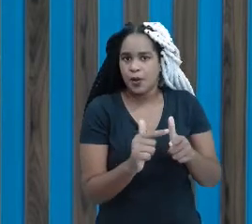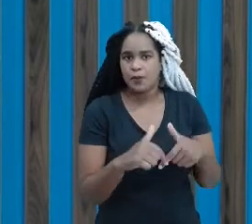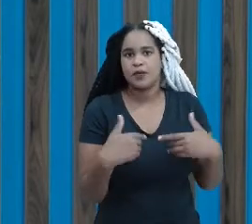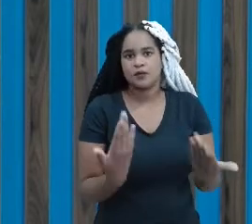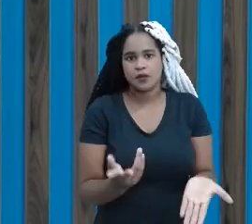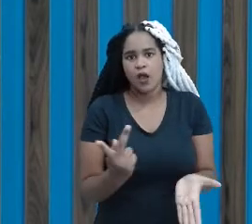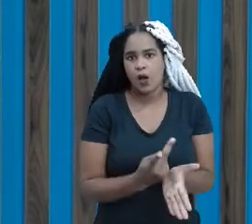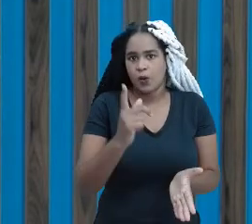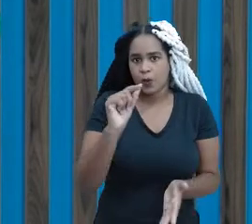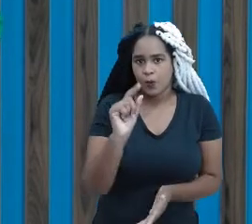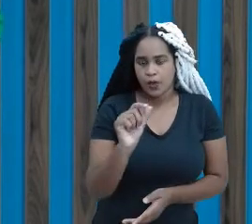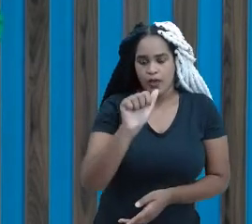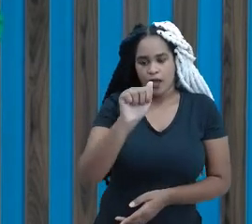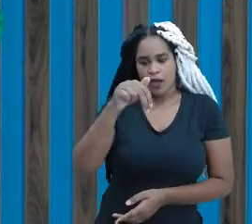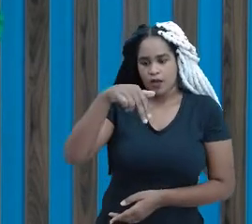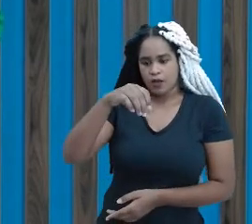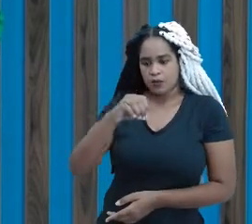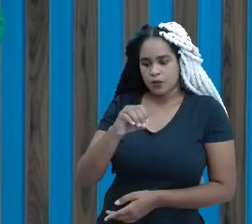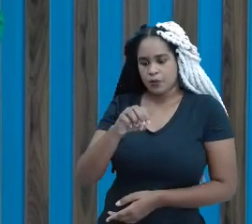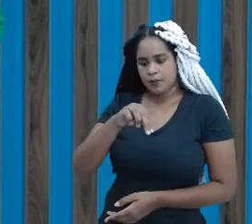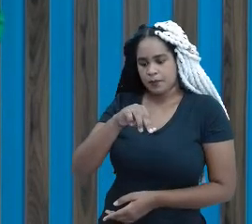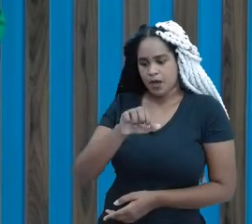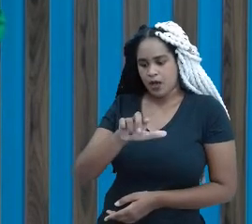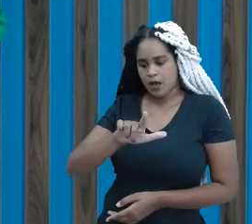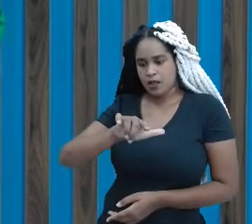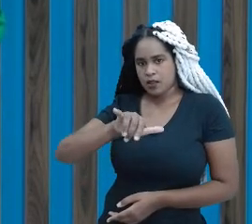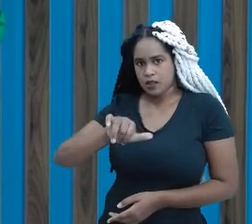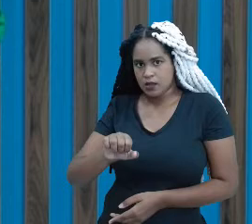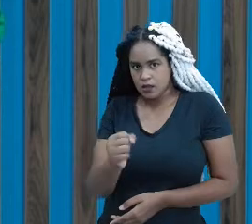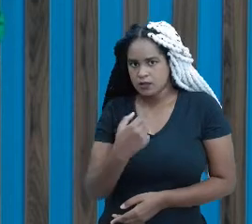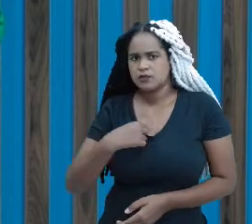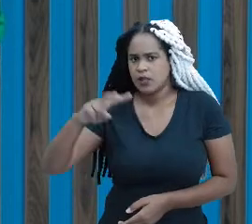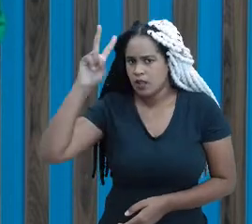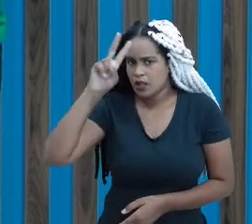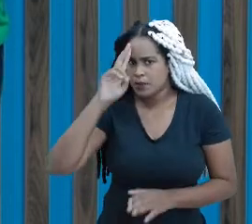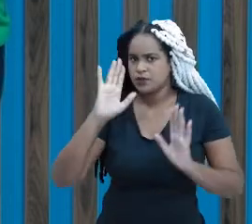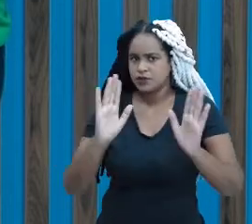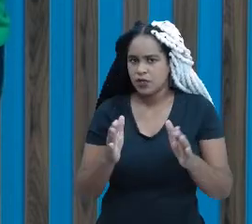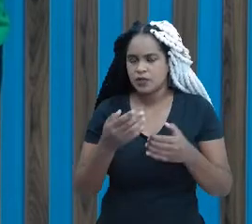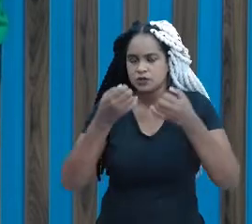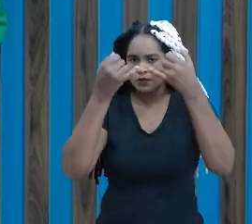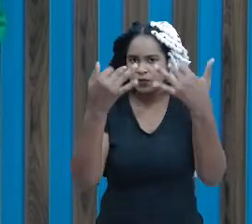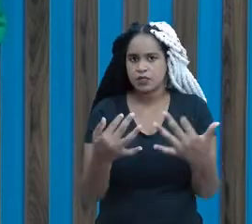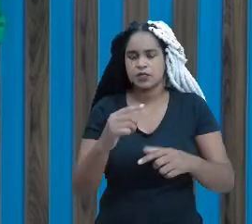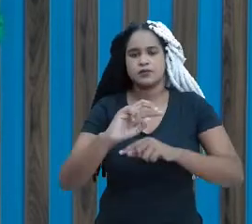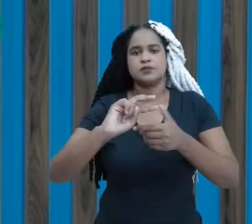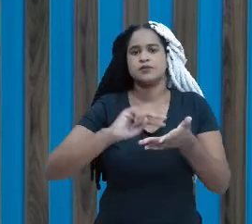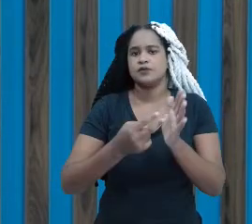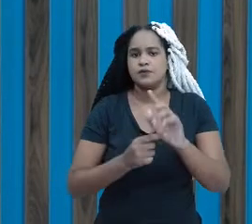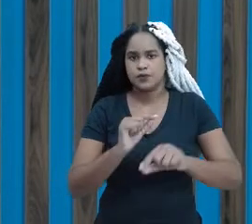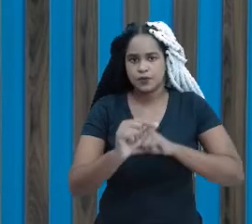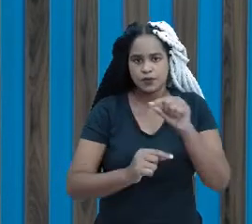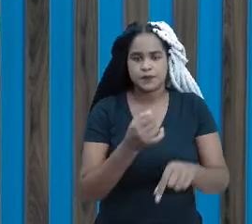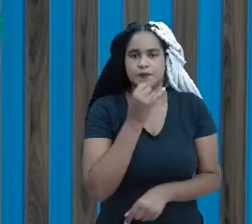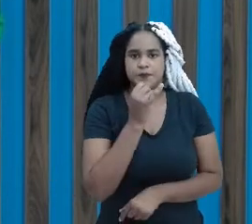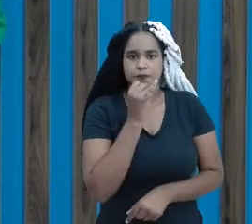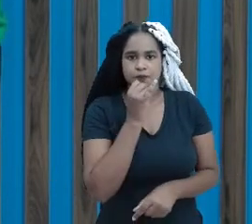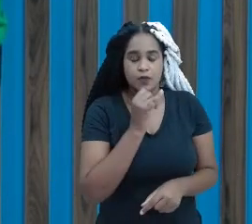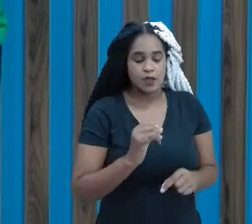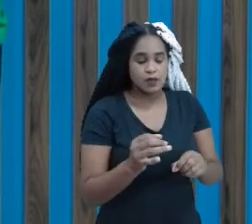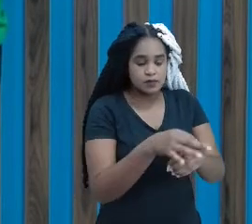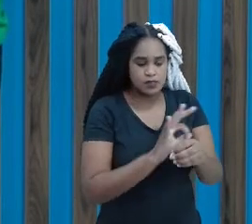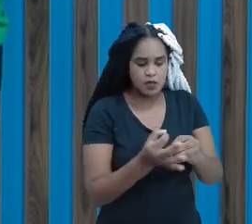quê? Ocorrem as anomalias. Lembra que eu falei para vocês que as anomalias são aquelas situações que ocorrem na